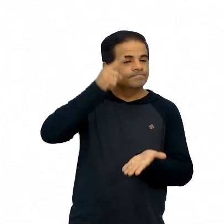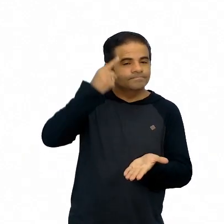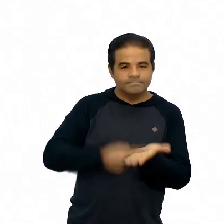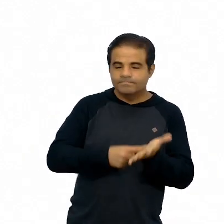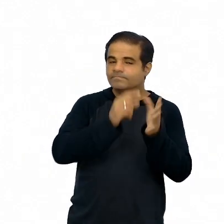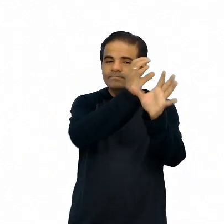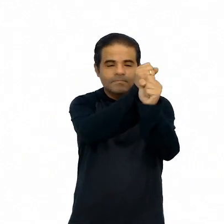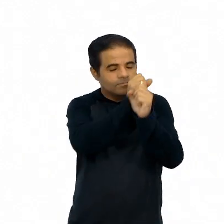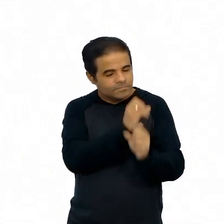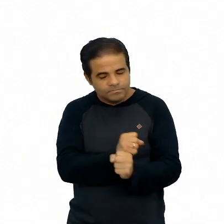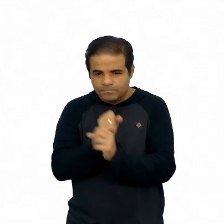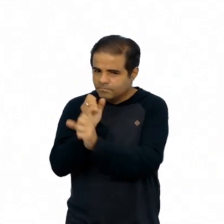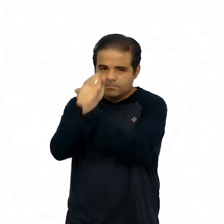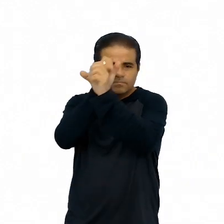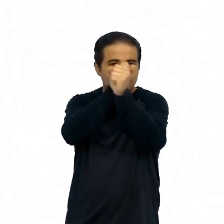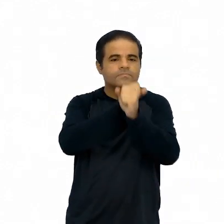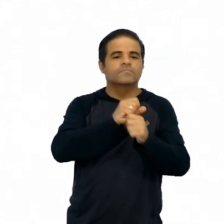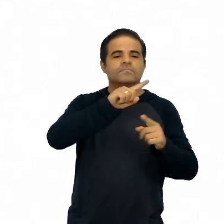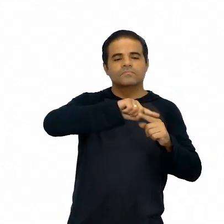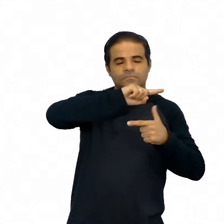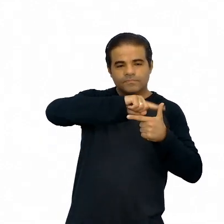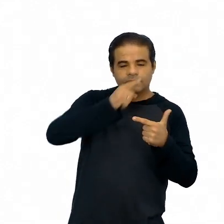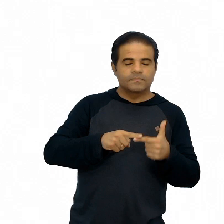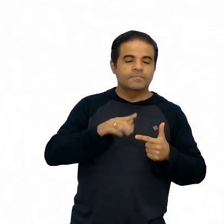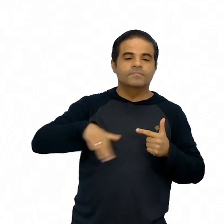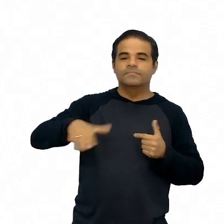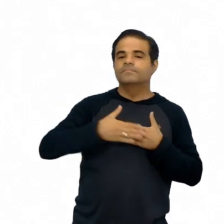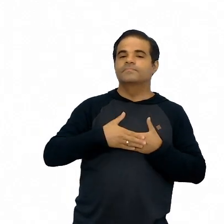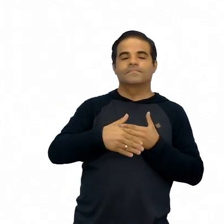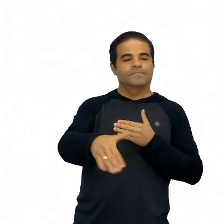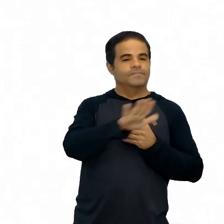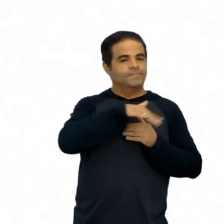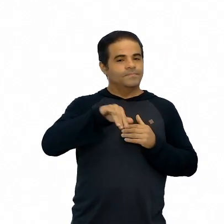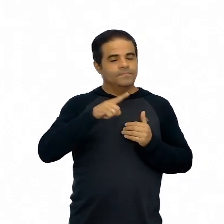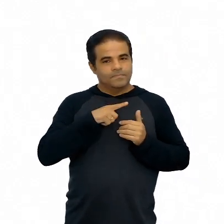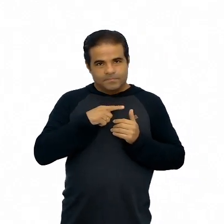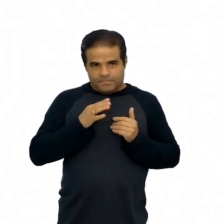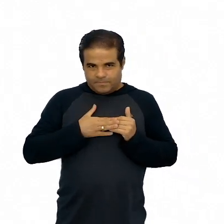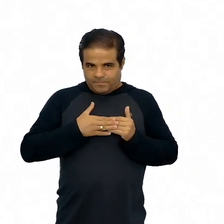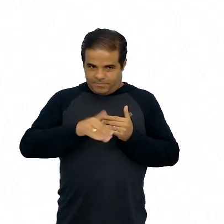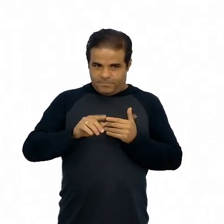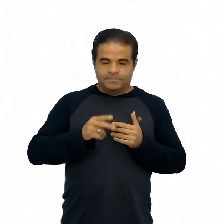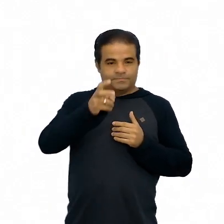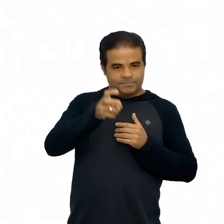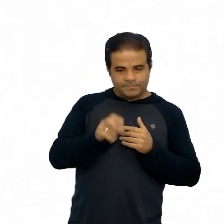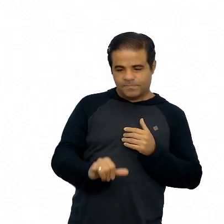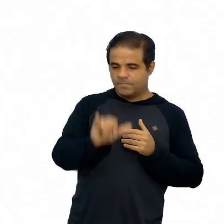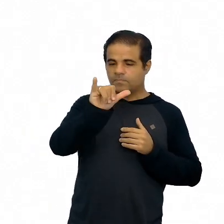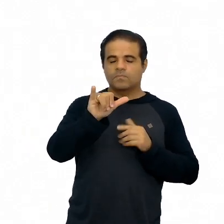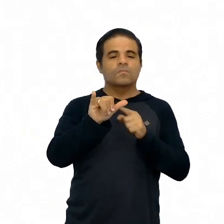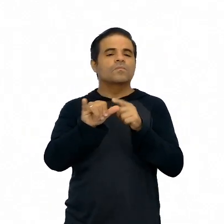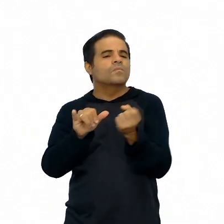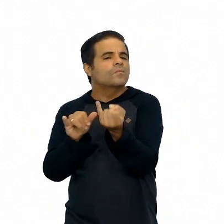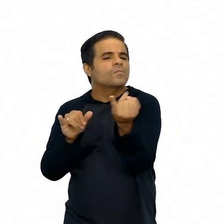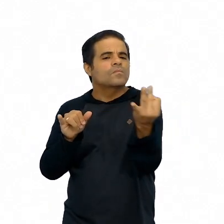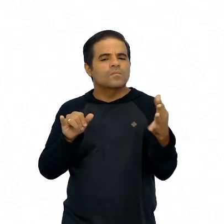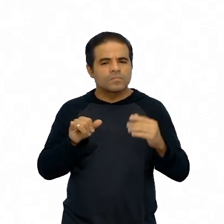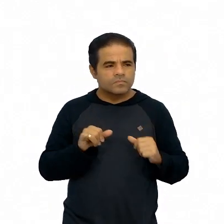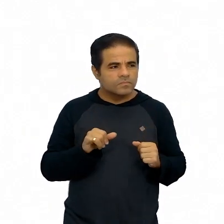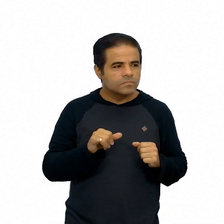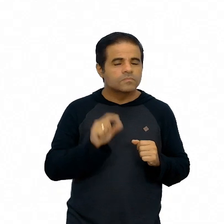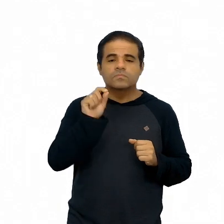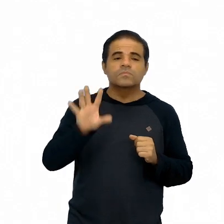seguir, determine a medida de cada ângulo que falta na figura. Neste caso, as medidas de x e y vale quanto? Olha o